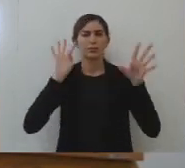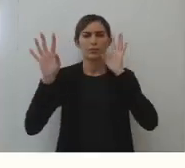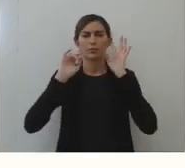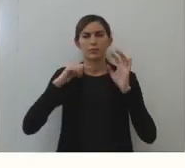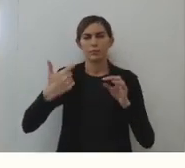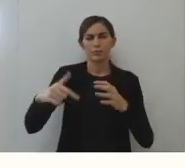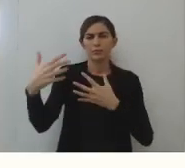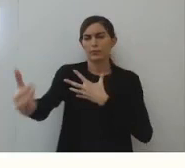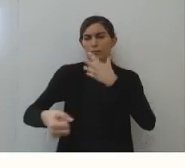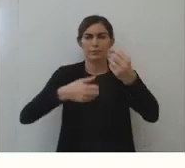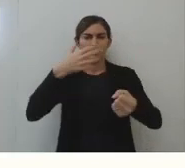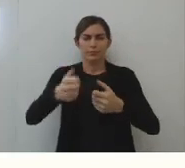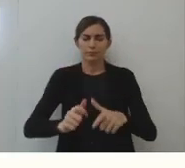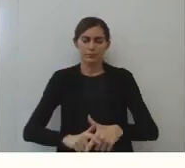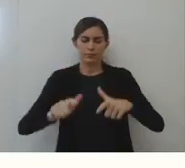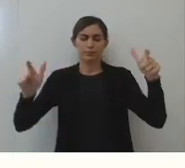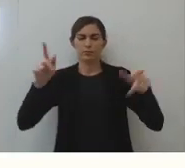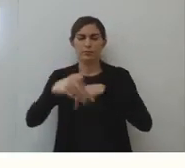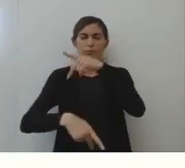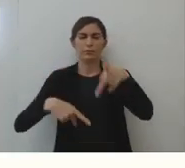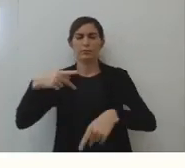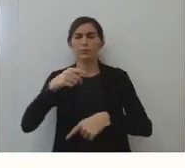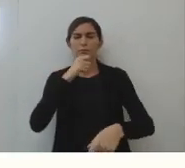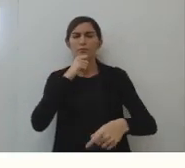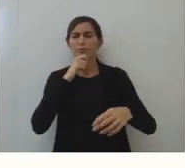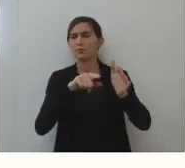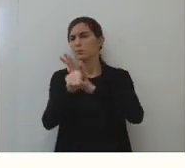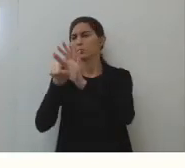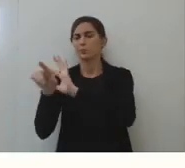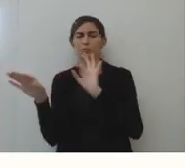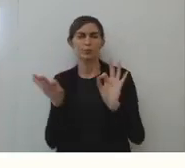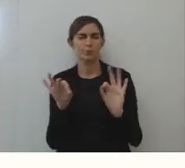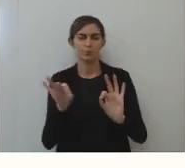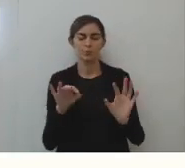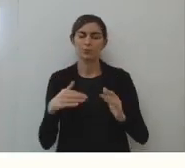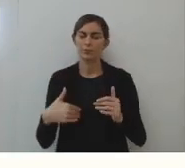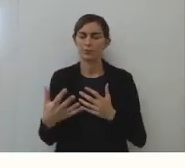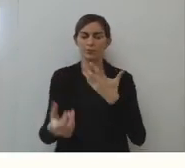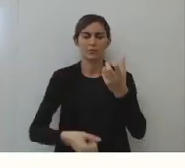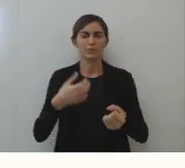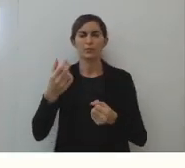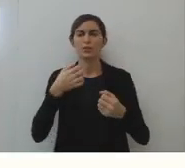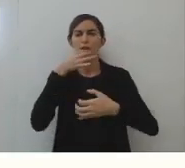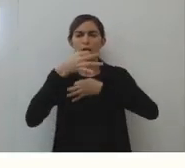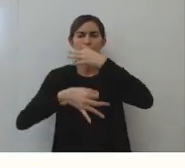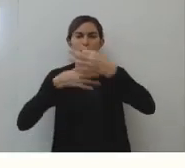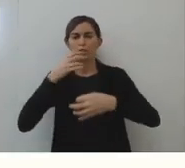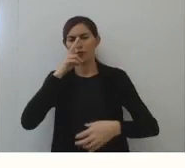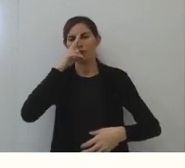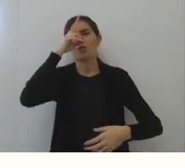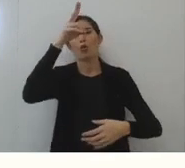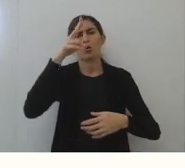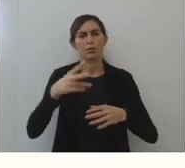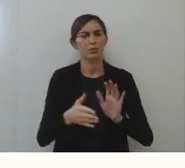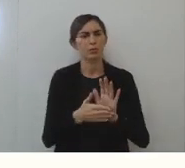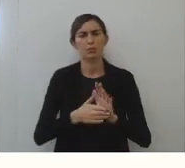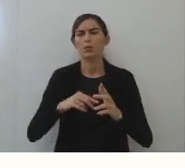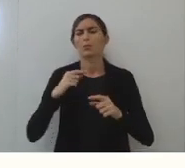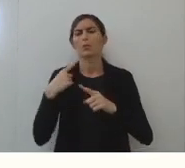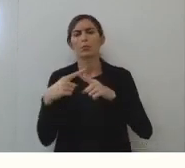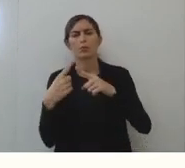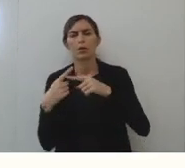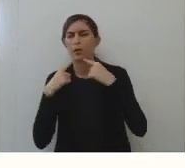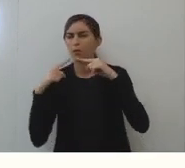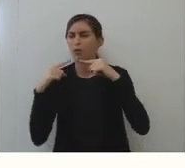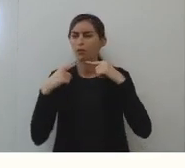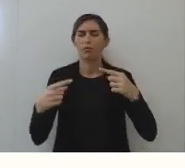sendo aceito pela maioria das pessoas sem questionamento. Por sua vez, o senso crítico é fortemente baseado em procedimentos de